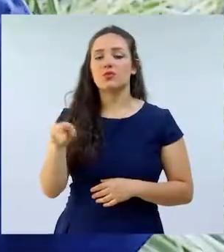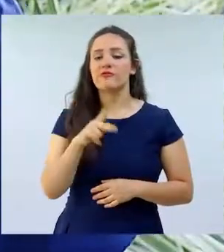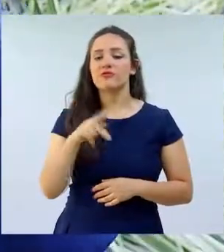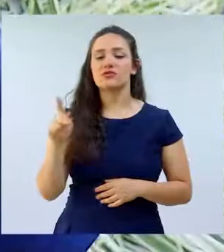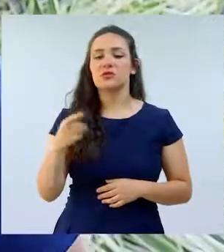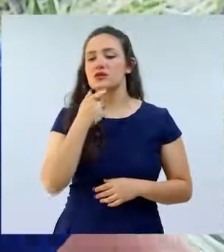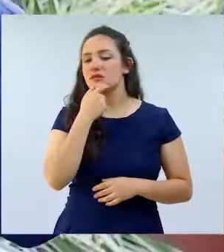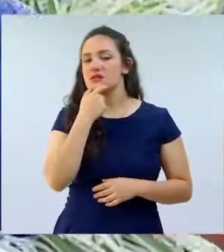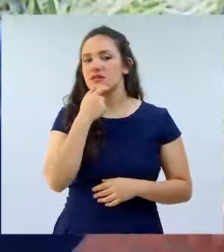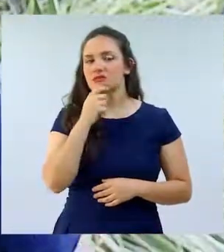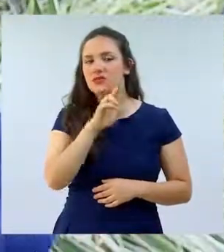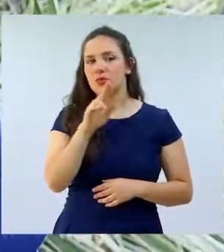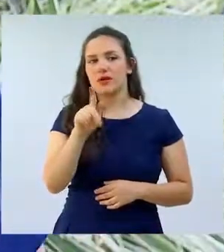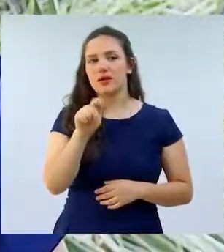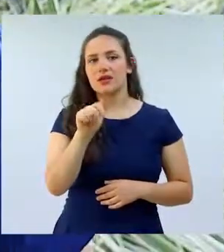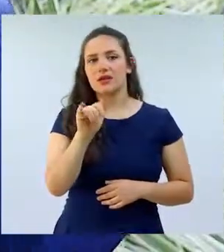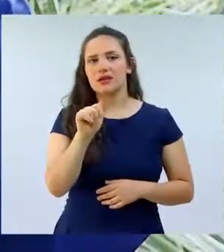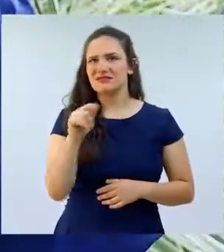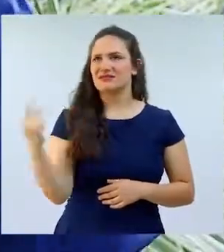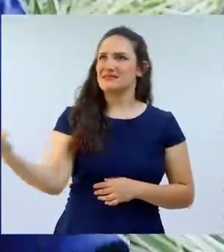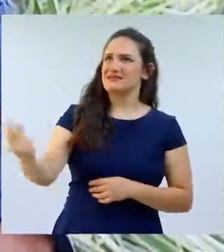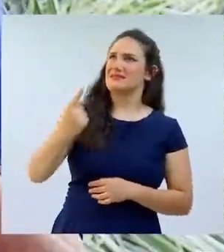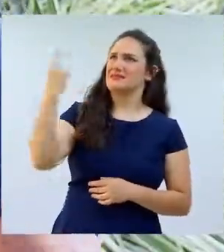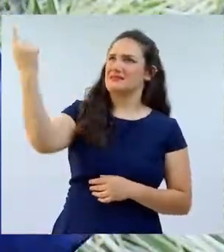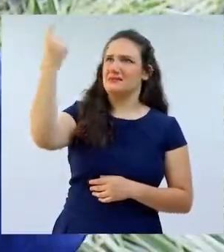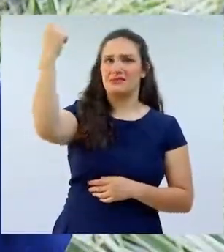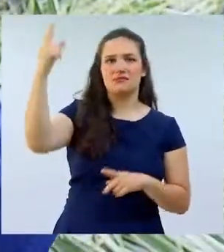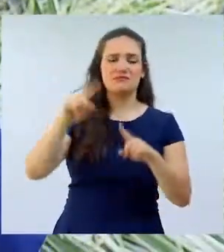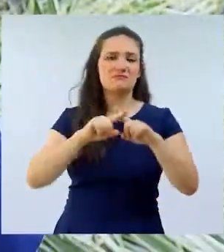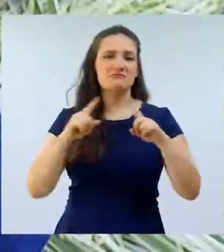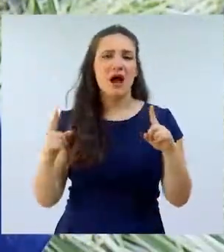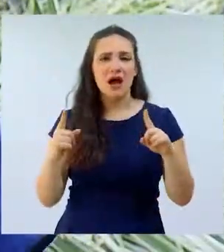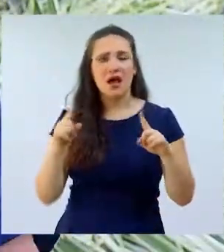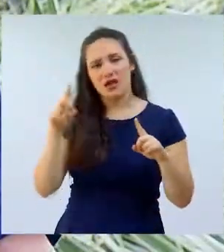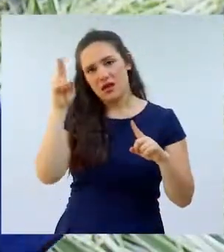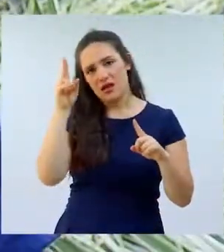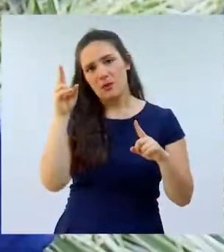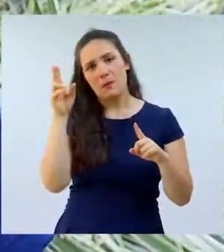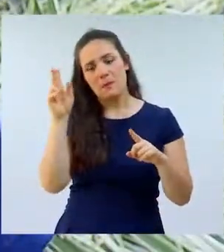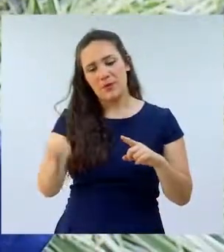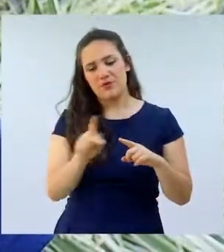Gaia, porque ele era grande, então você não esquece. Mas eu tenho uma professora